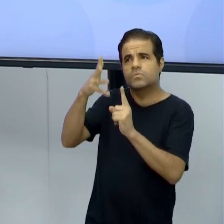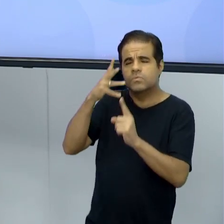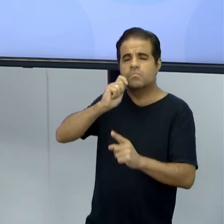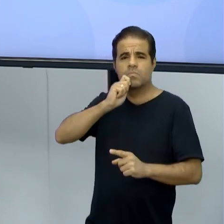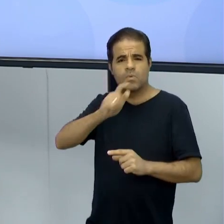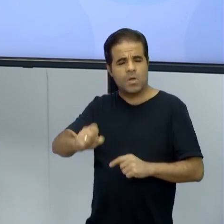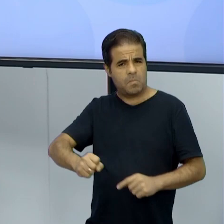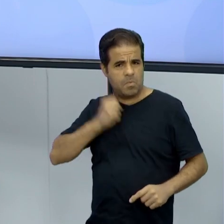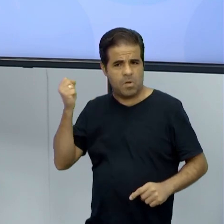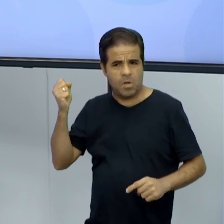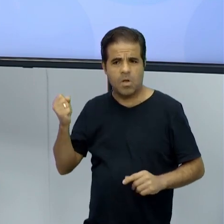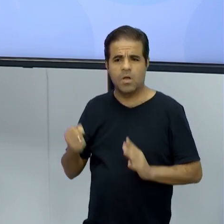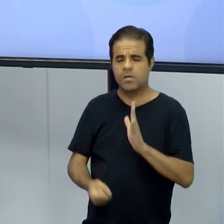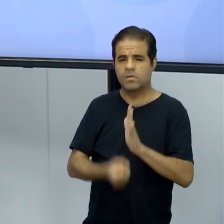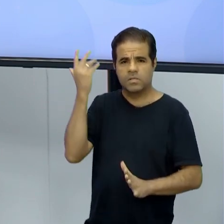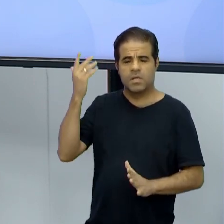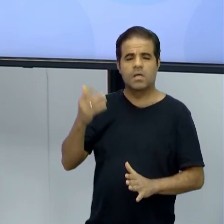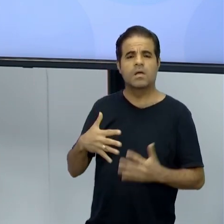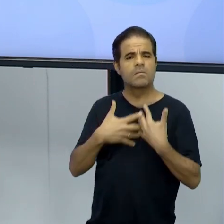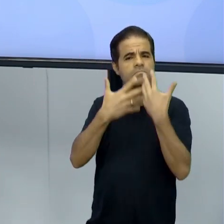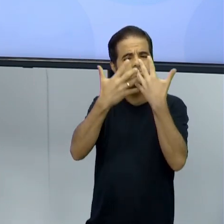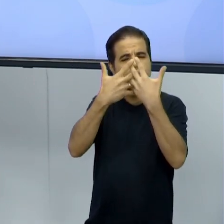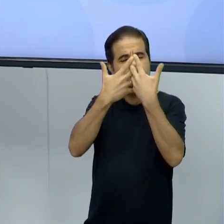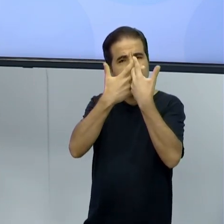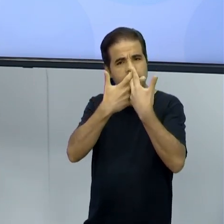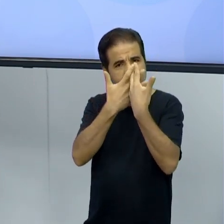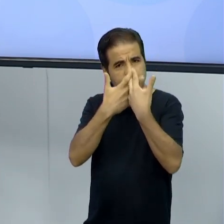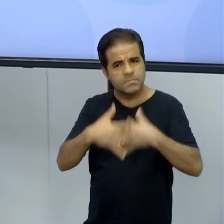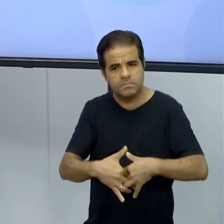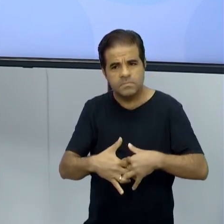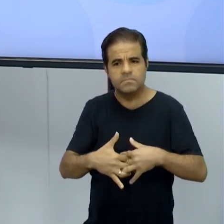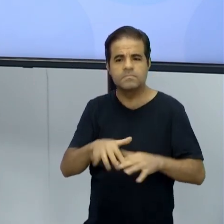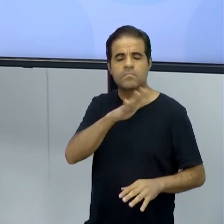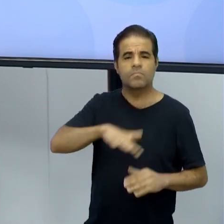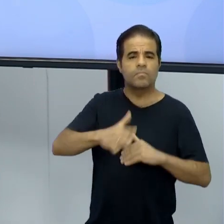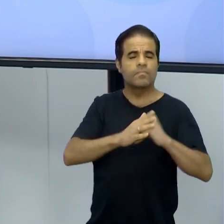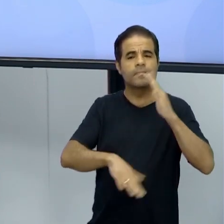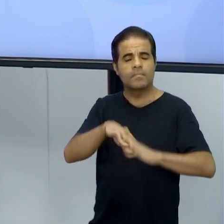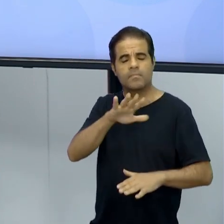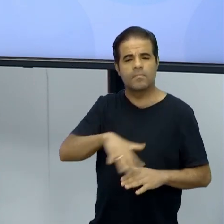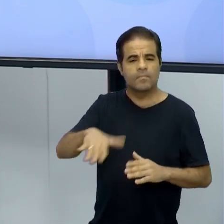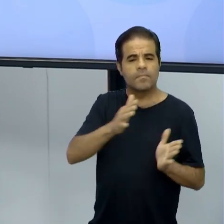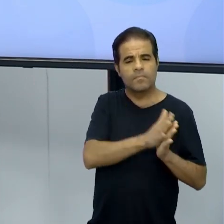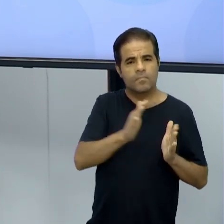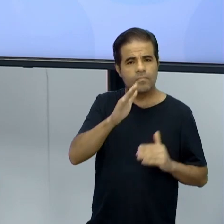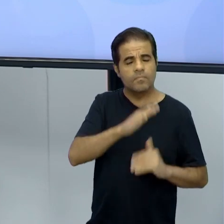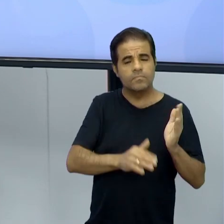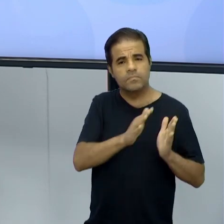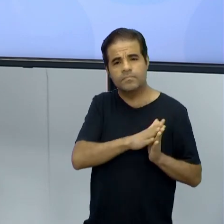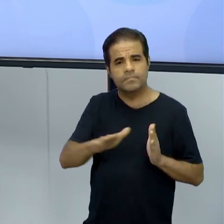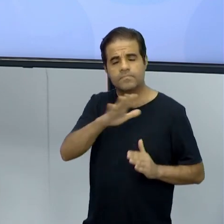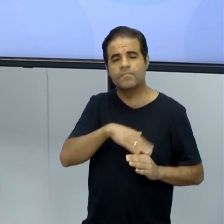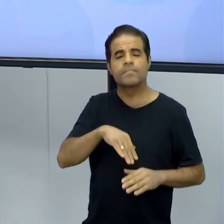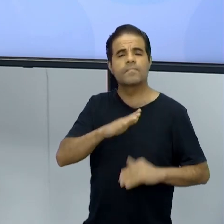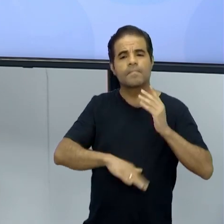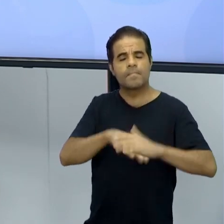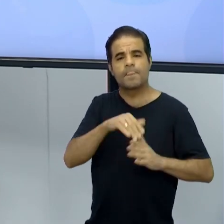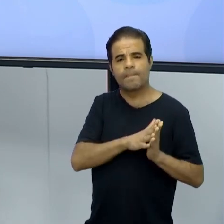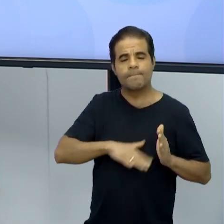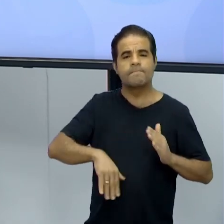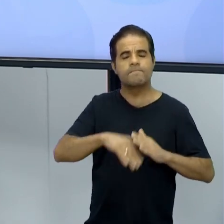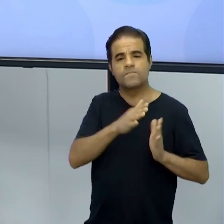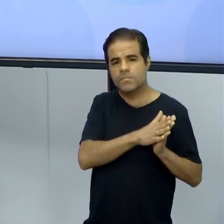ódio geram mais engajamento do que outros discursos? O Ariano Suassuna, ele fala uma coisa bem legal, olha, maravilhoso.